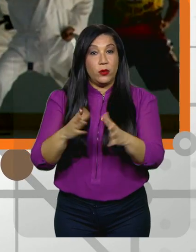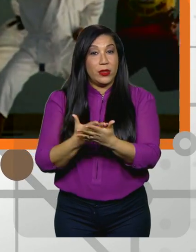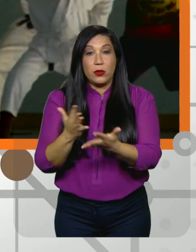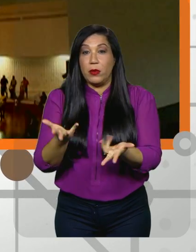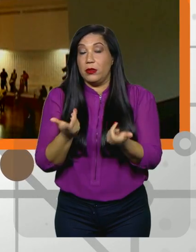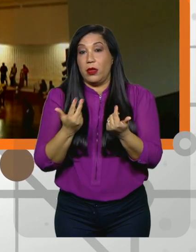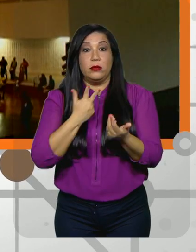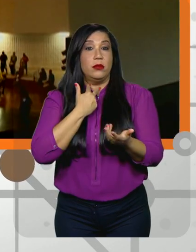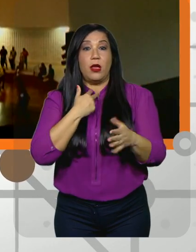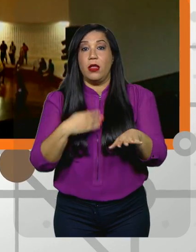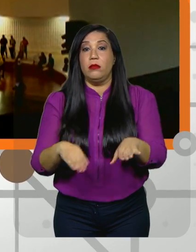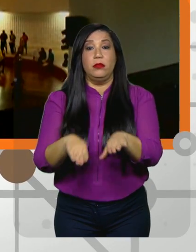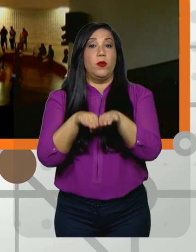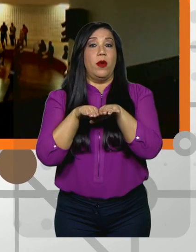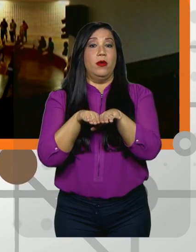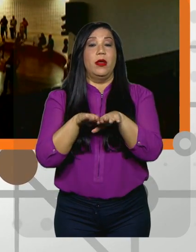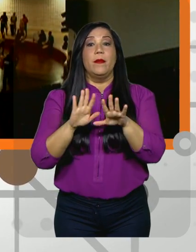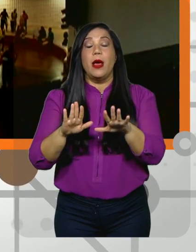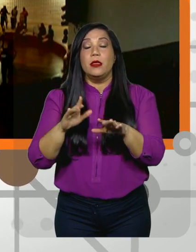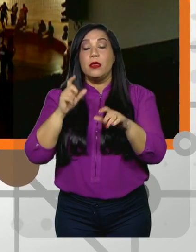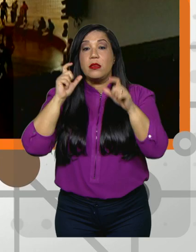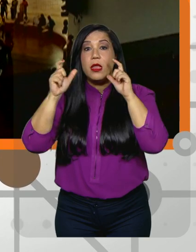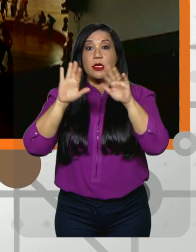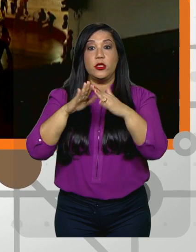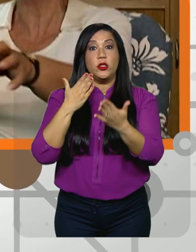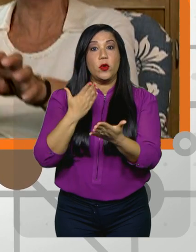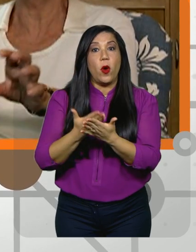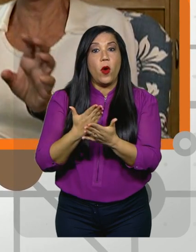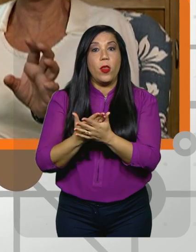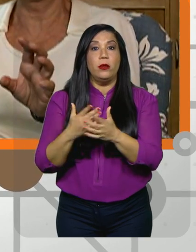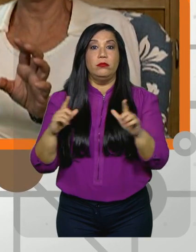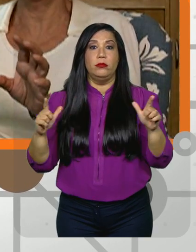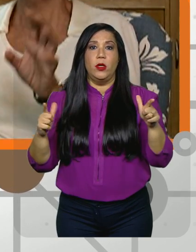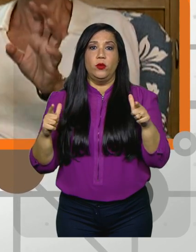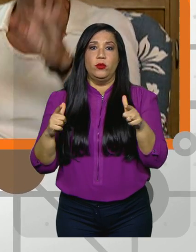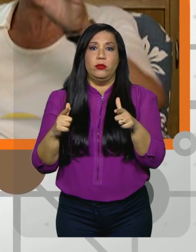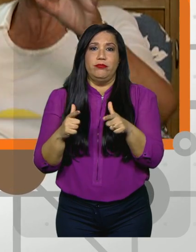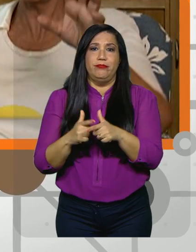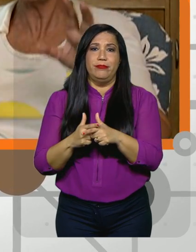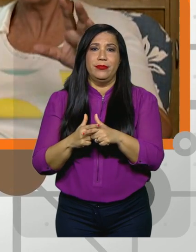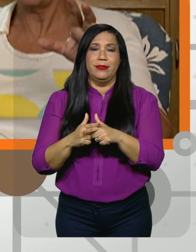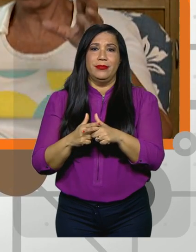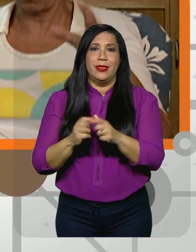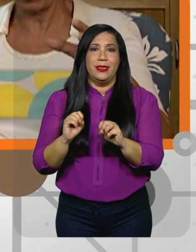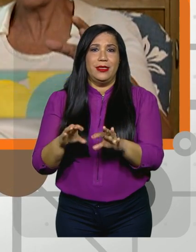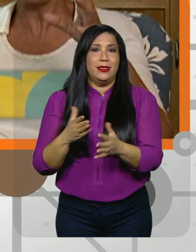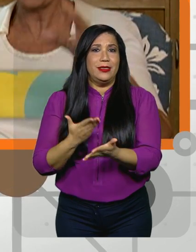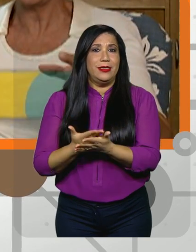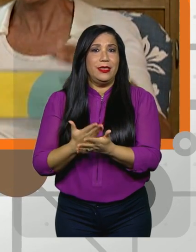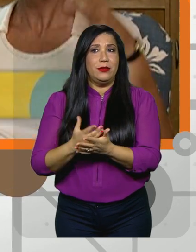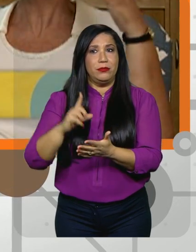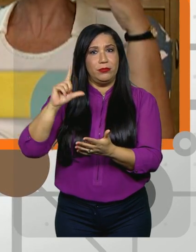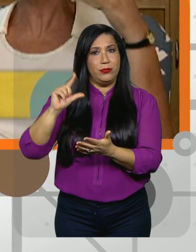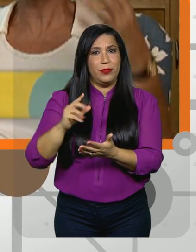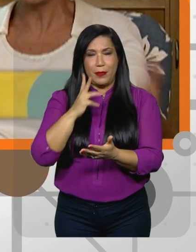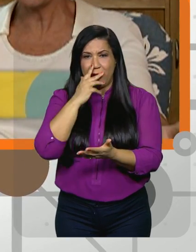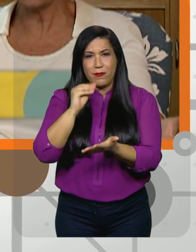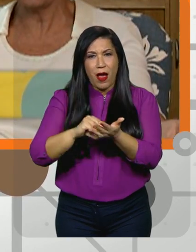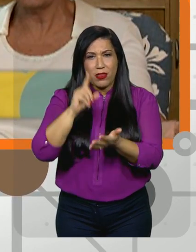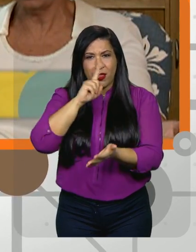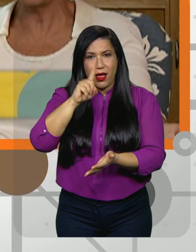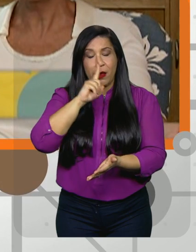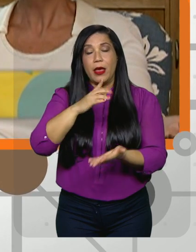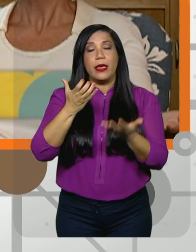não interessava ter uma escola que reduzisse o ensino. Interessava ter uma escola capaz de